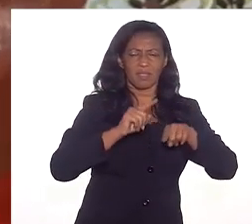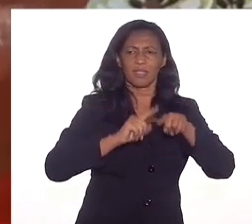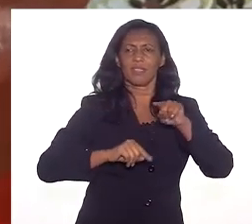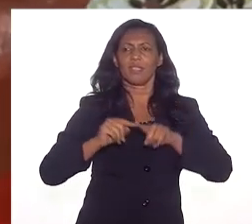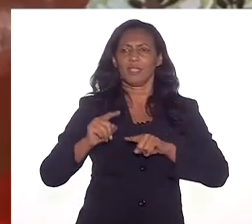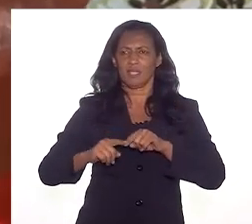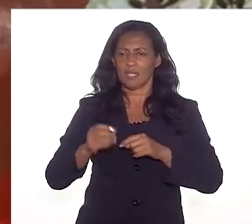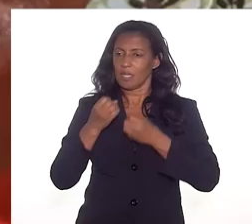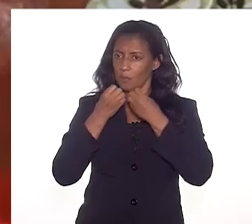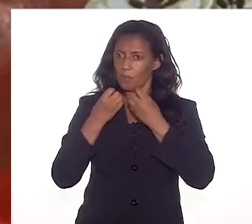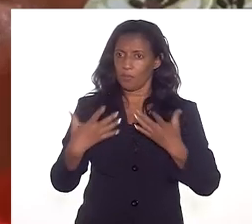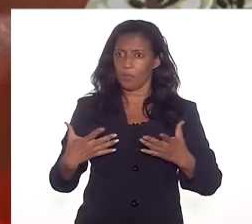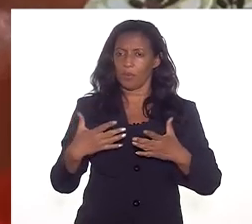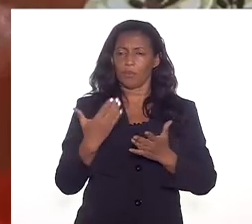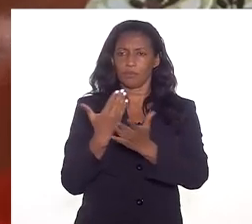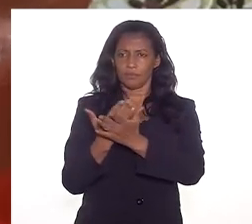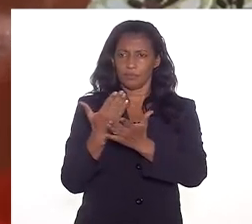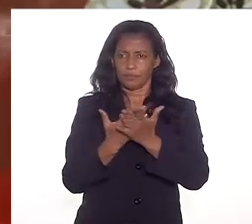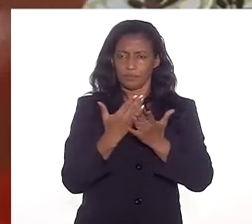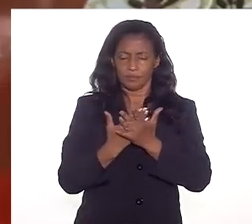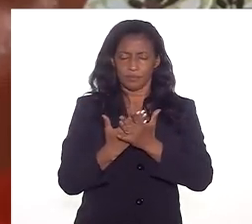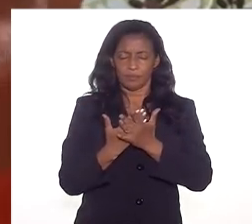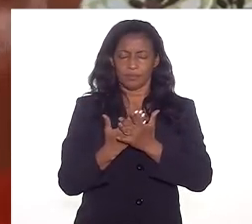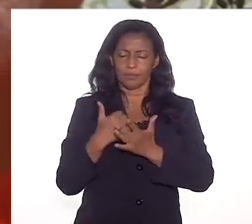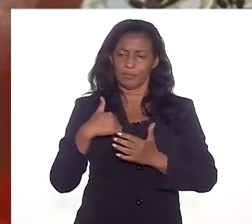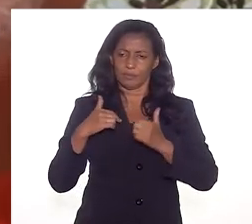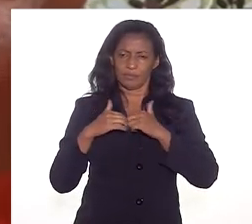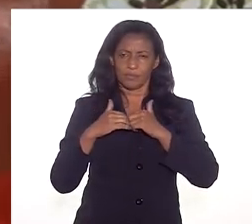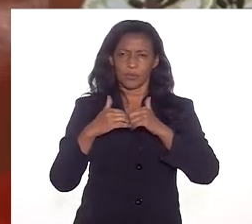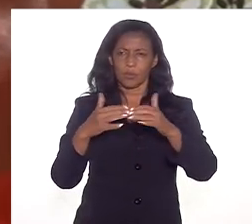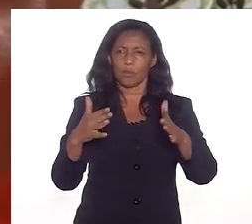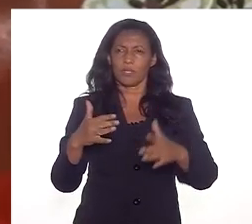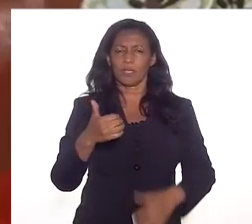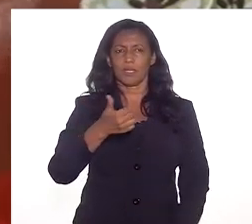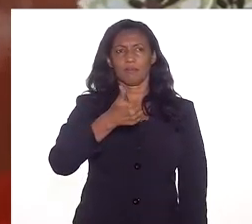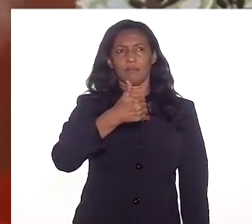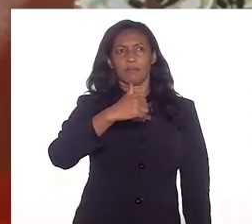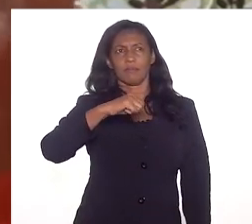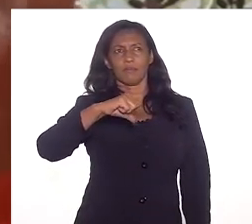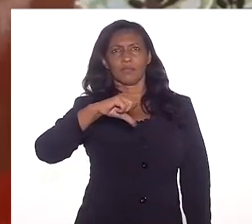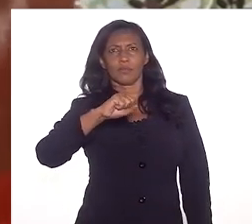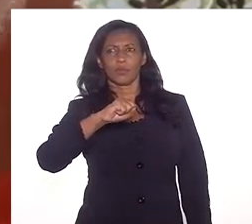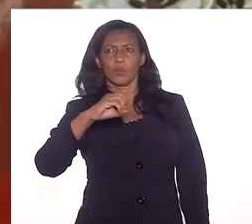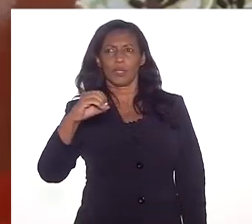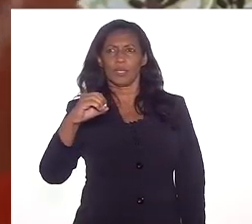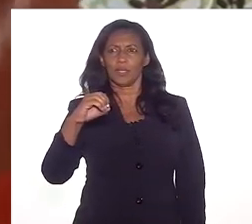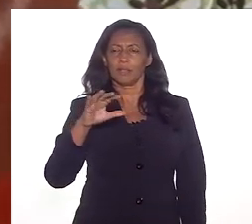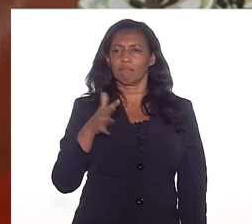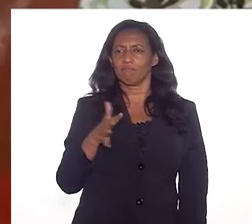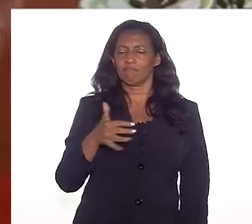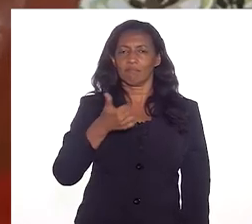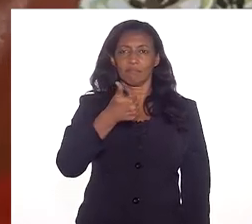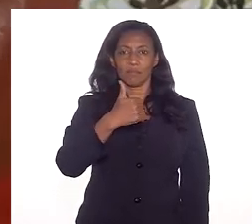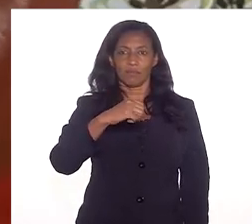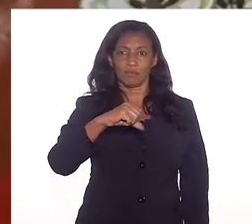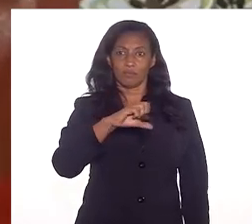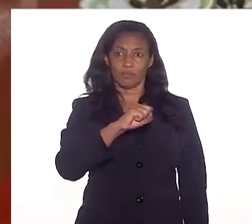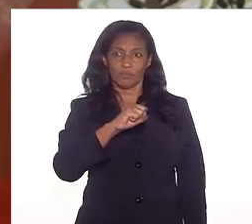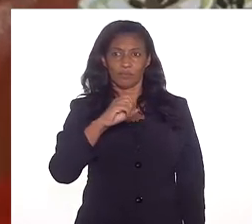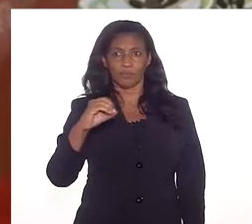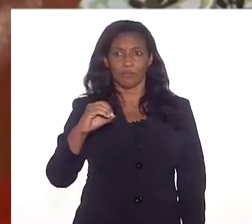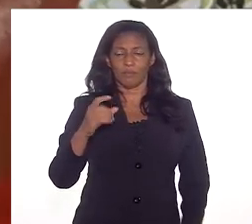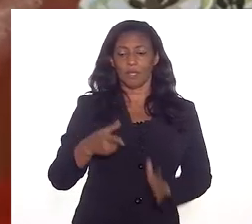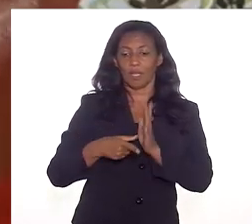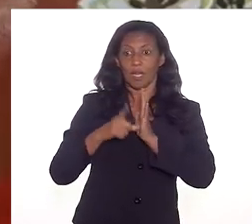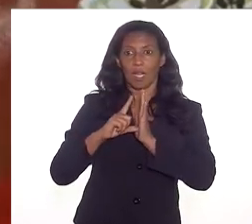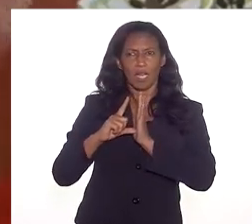muito, muito bom. E eu comecei na década de 1980, precisamente